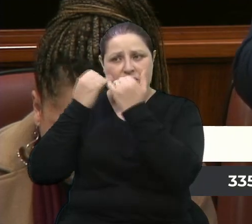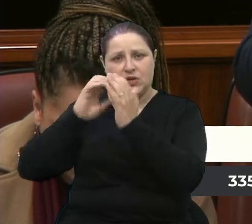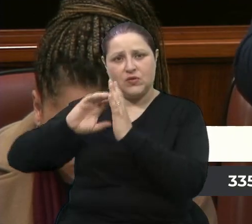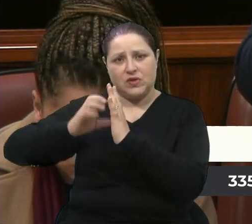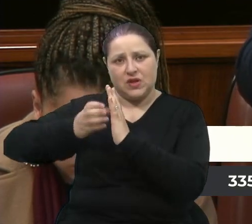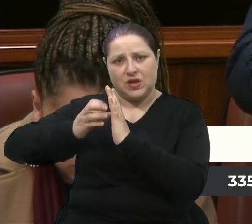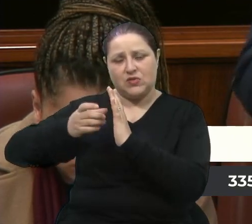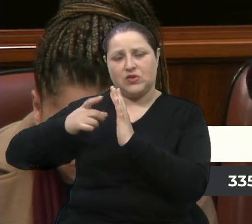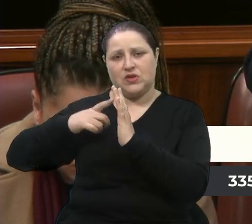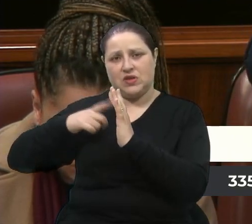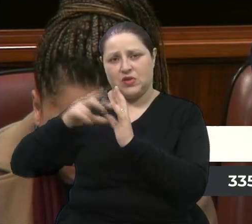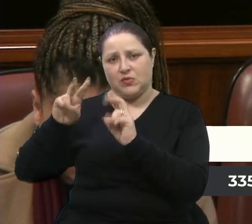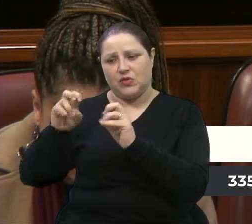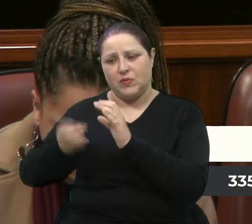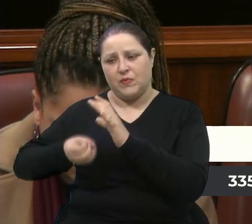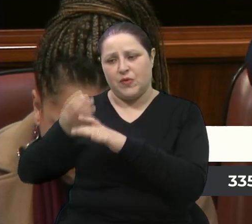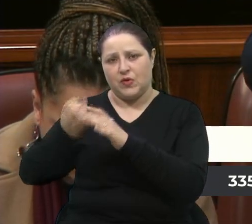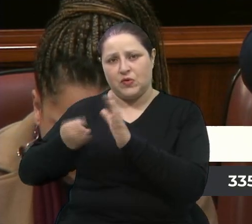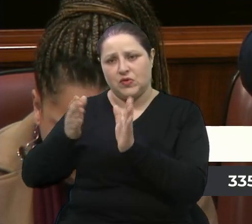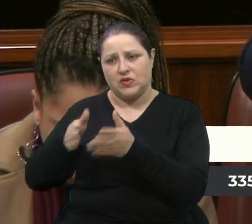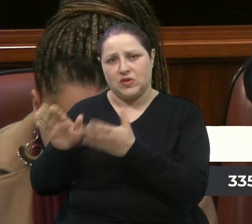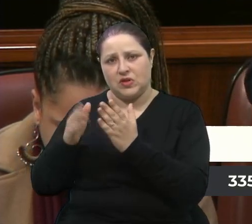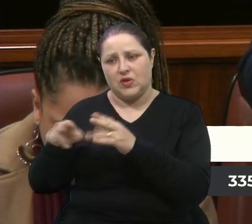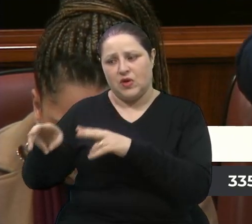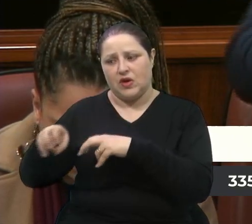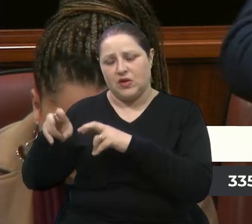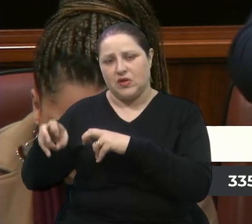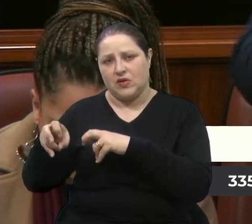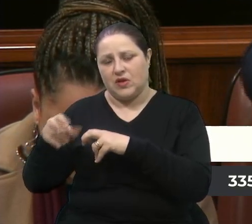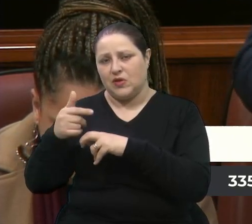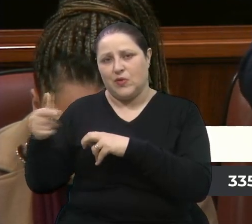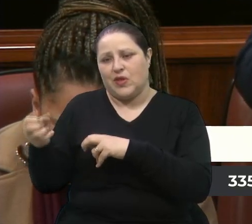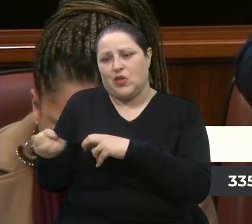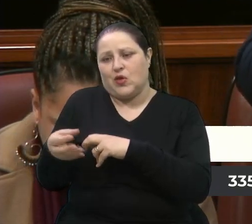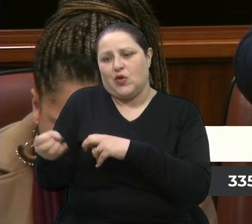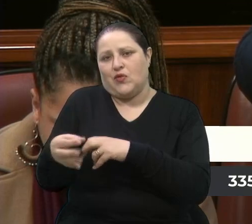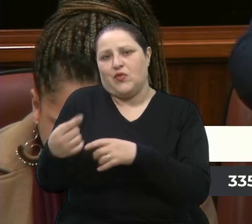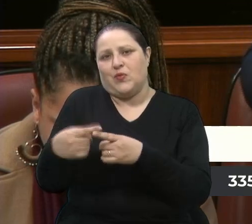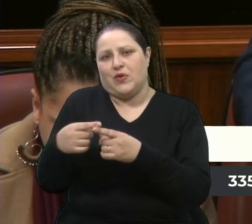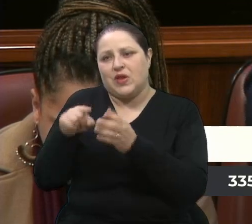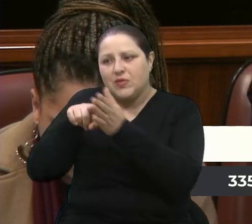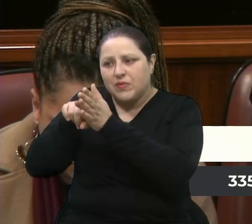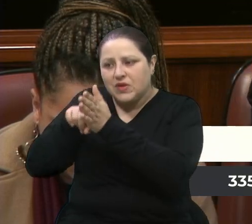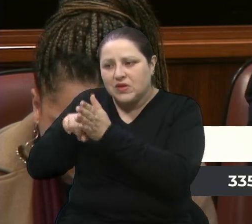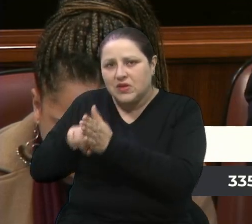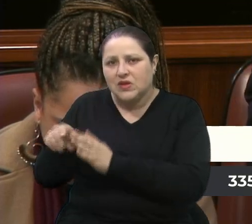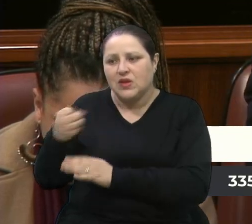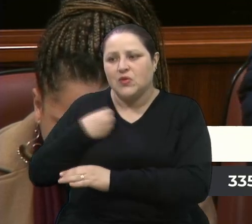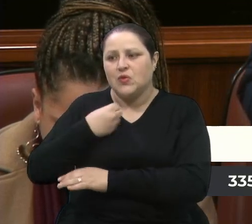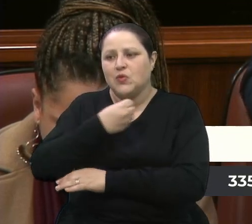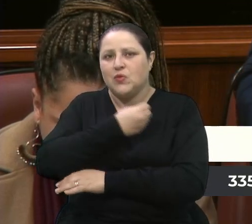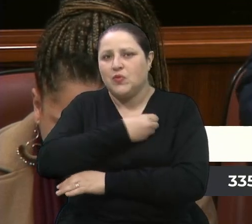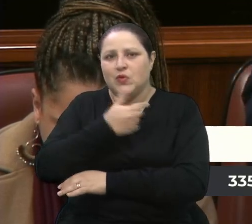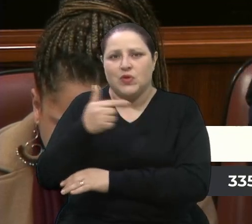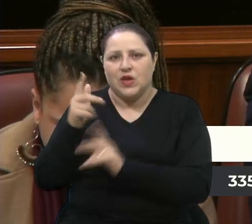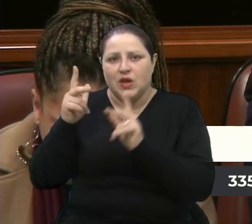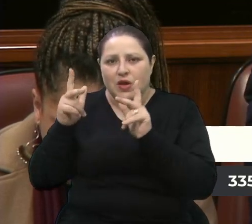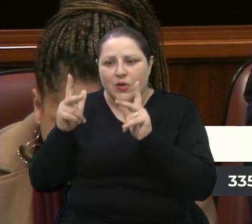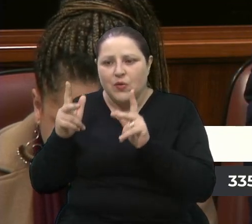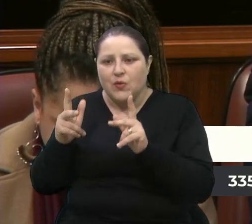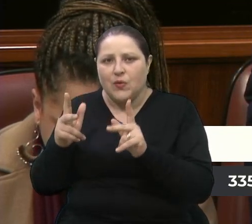produção agrícola em Caxias são desatualizados, na medida que o censo agrícola ele não tem a mesma periodicidade que o